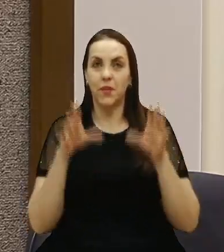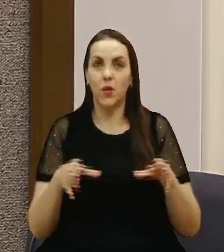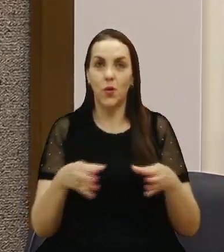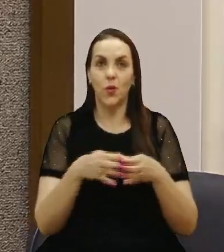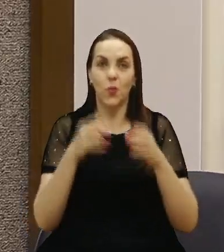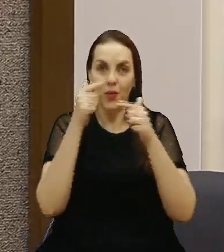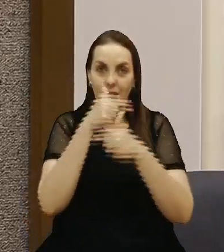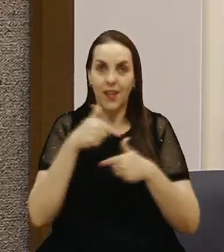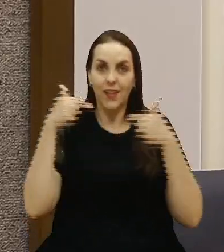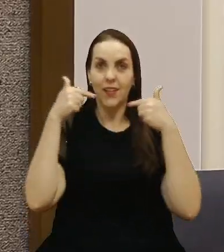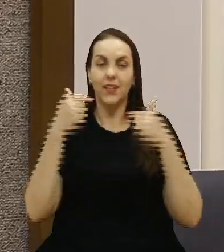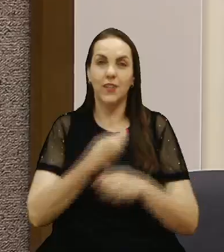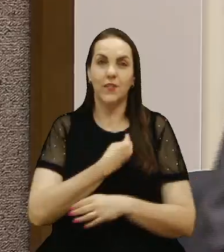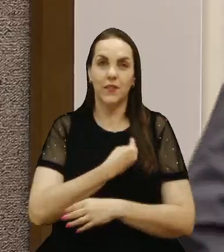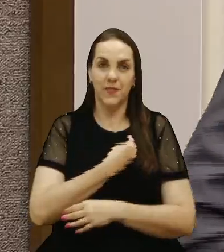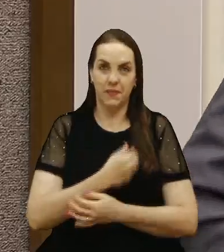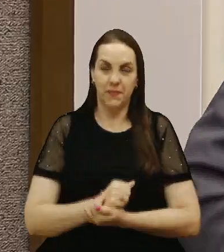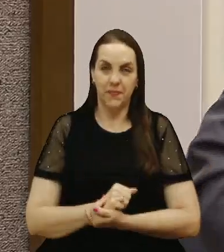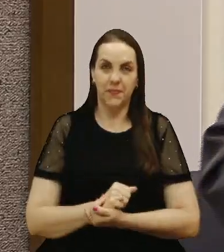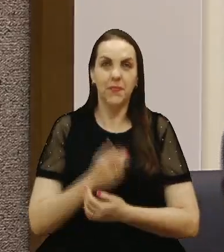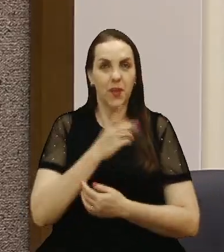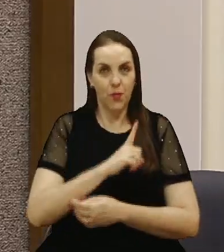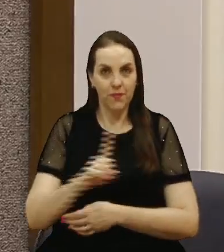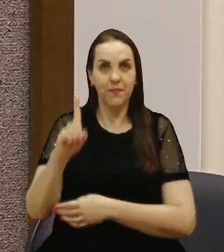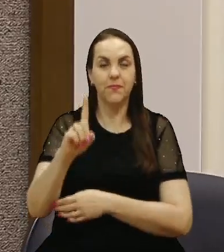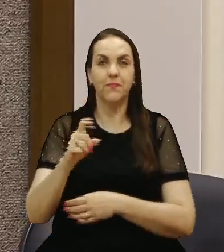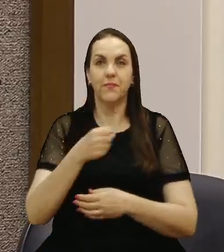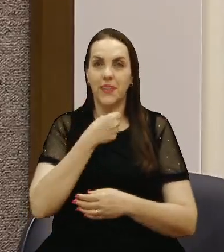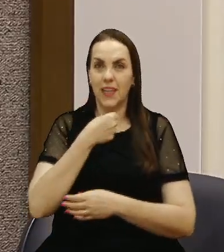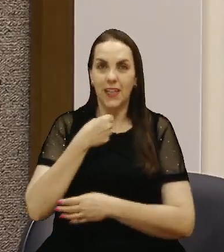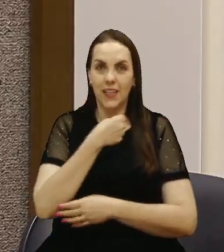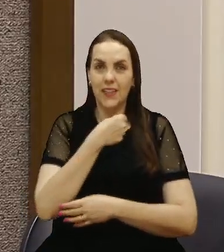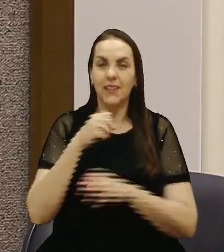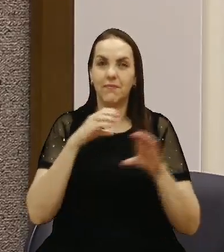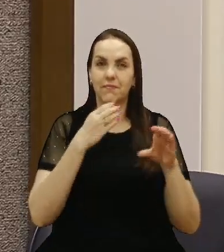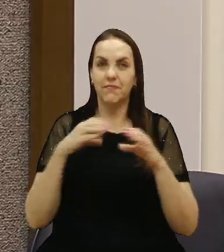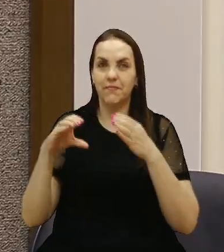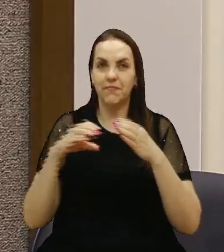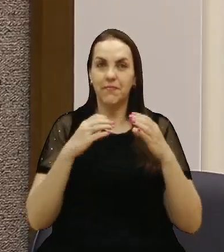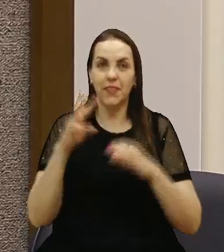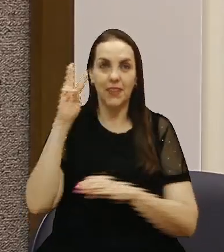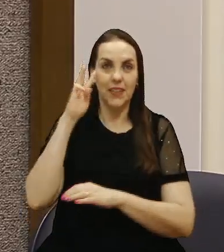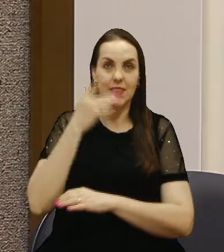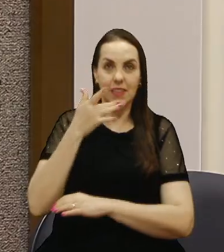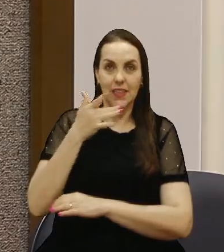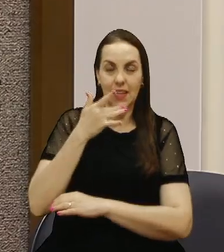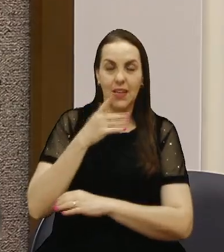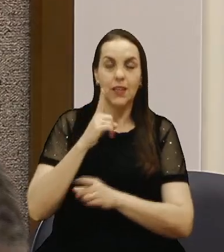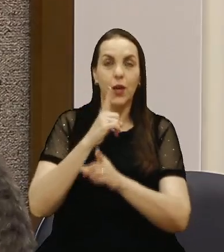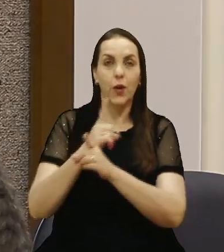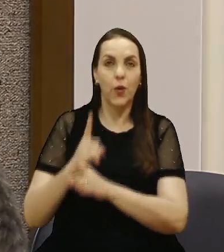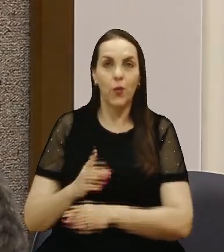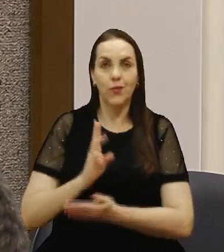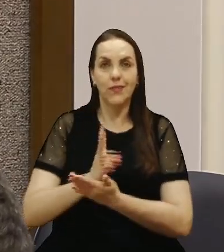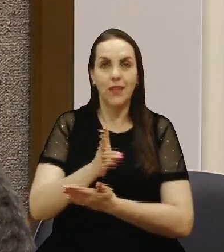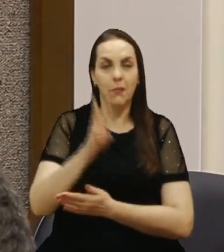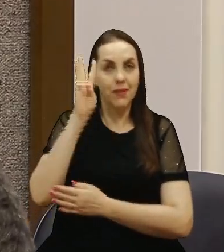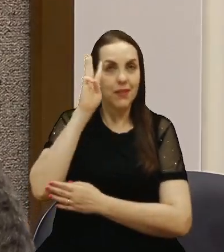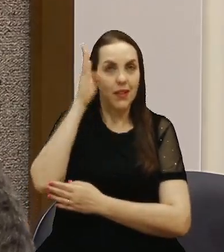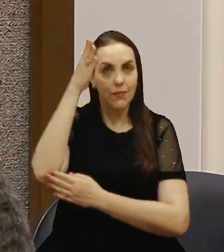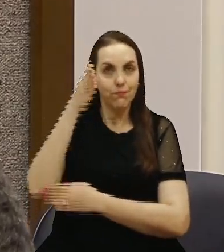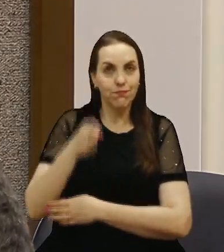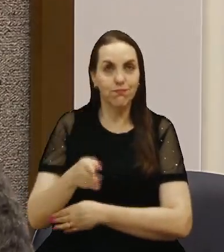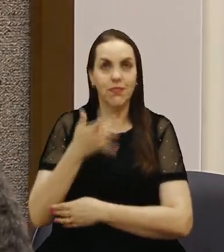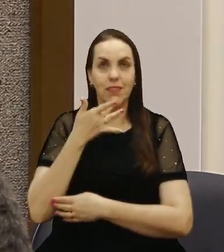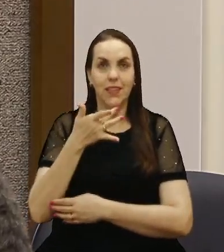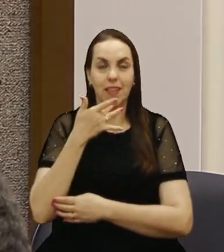Viver. Estive lá cantando terça de tarde, onde eles se encontram no São Caetano toda terça-feira de tarde e fazem